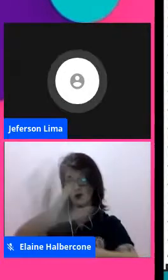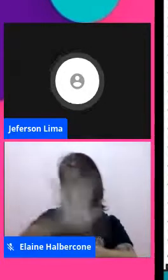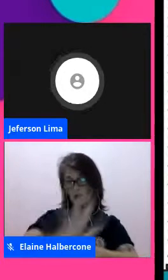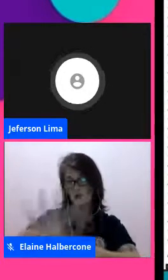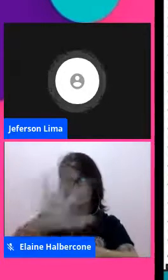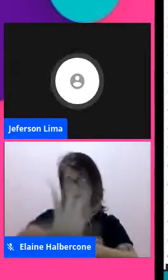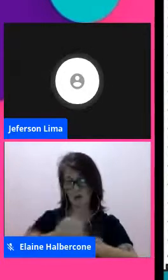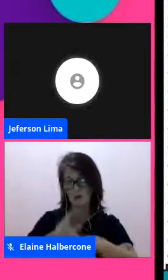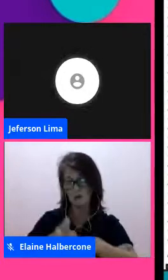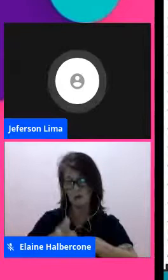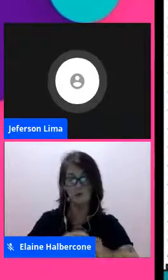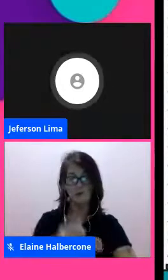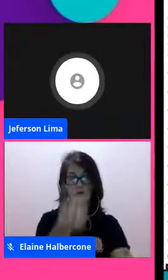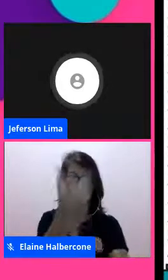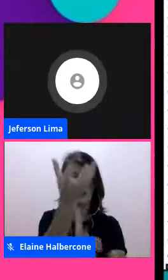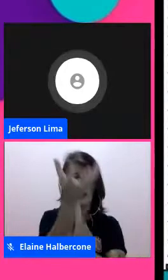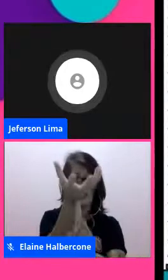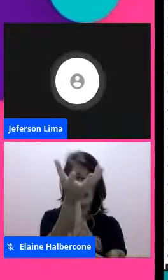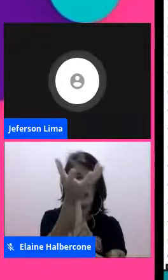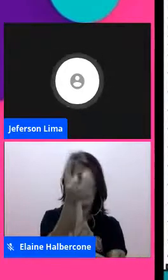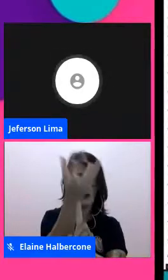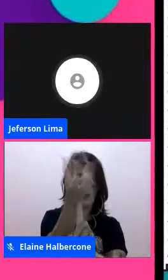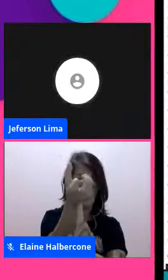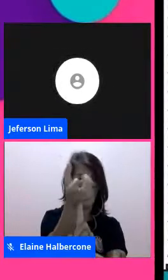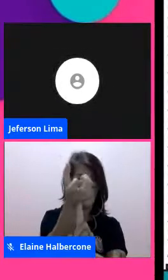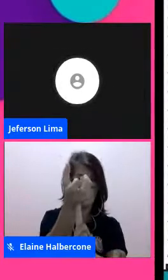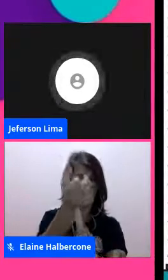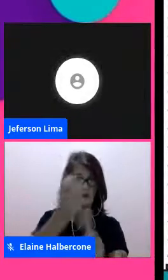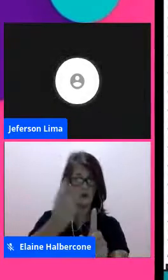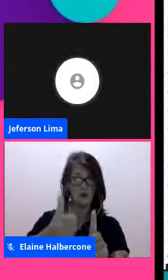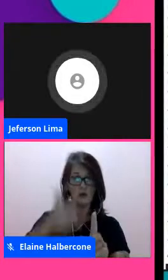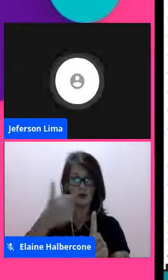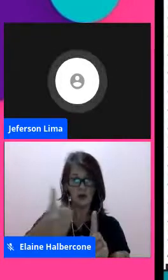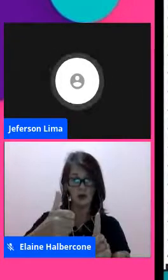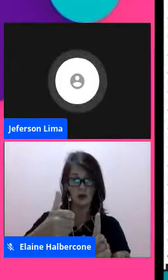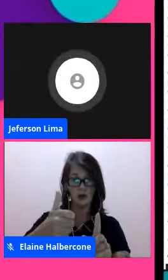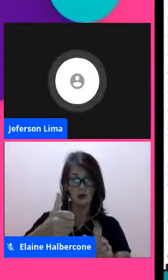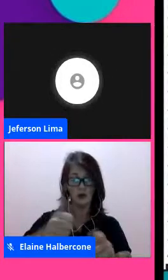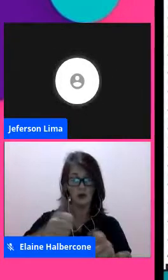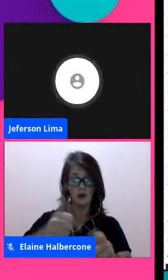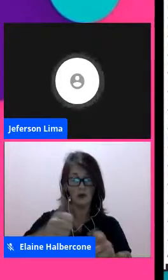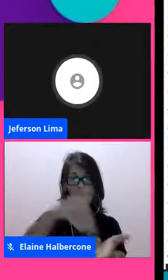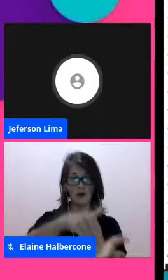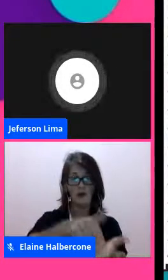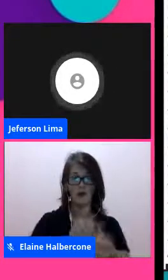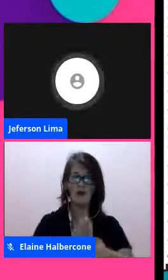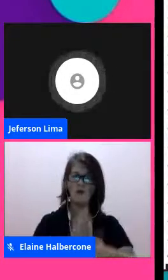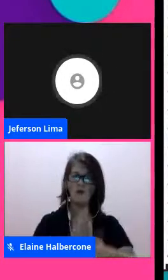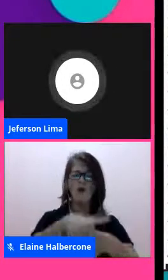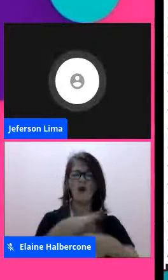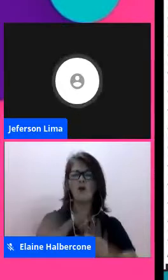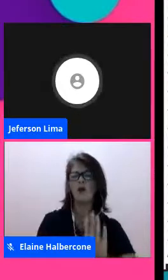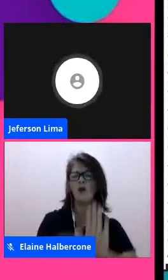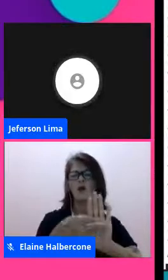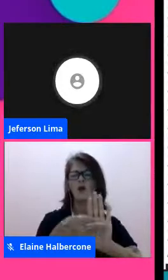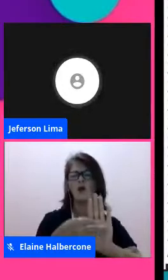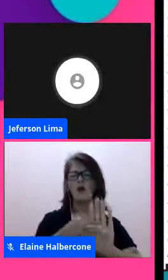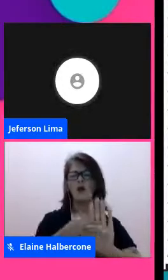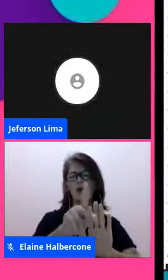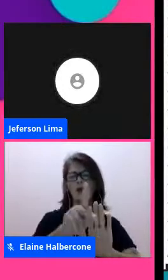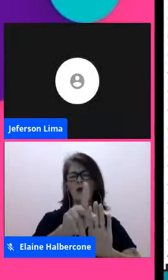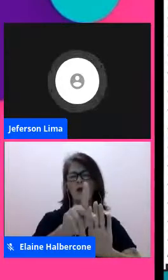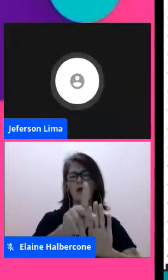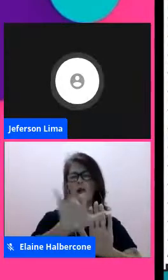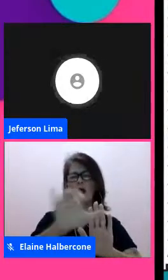o LED built-in é o pino que a gente está fazendo e o ligado é o estado final, certo? O passo que eu pulei foi, como é que eu adicionei a placa